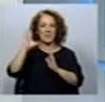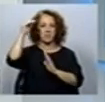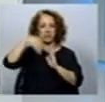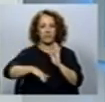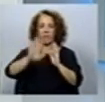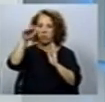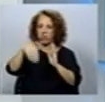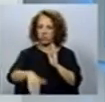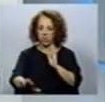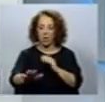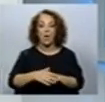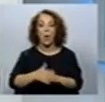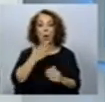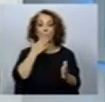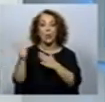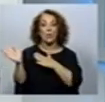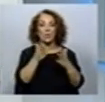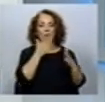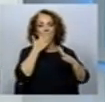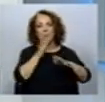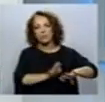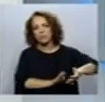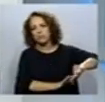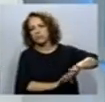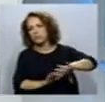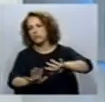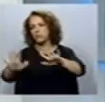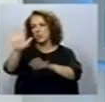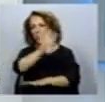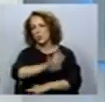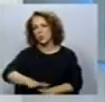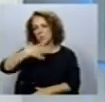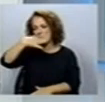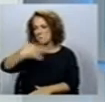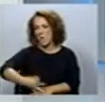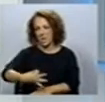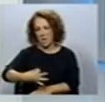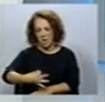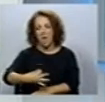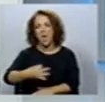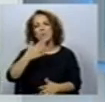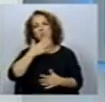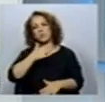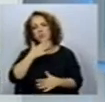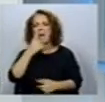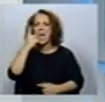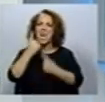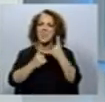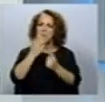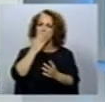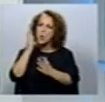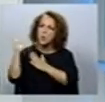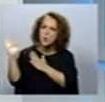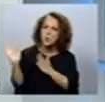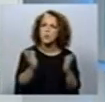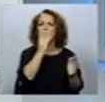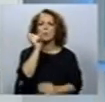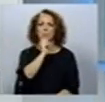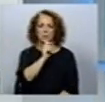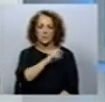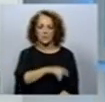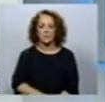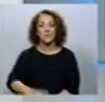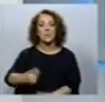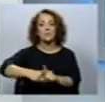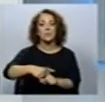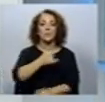e temos um vento a soprar de sudoeste praticamente em todo o arquipélago, moderado, por vezes também com alguma rajada. Temperaturas entre os